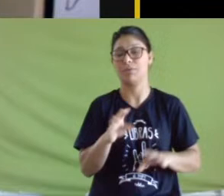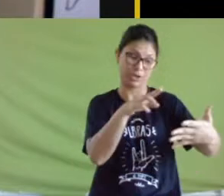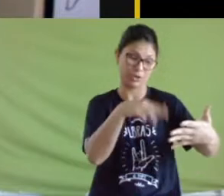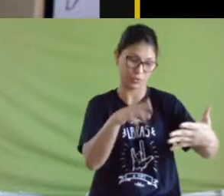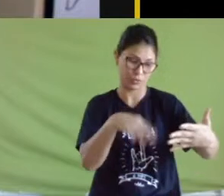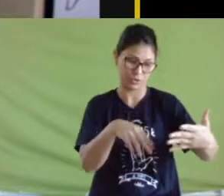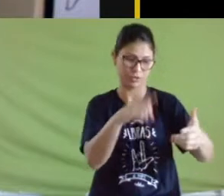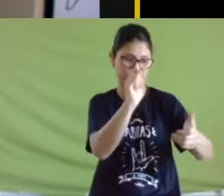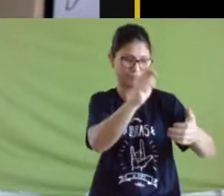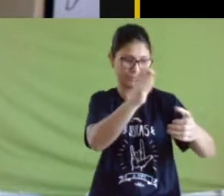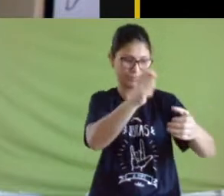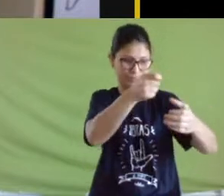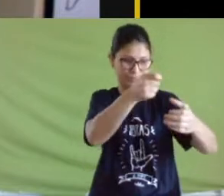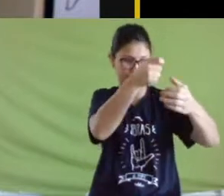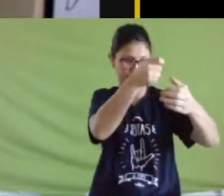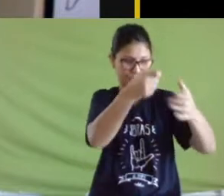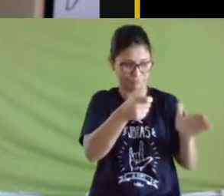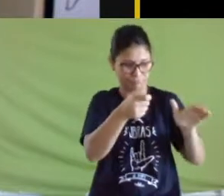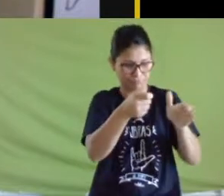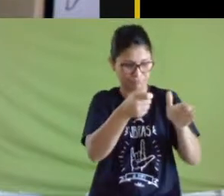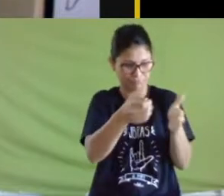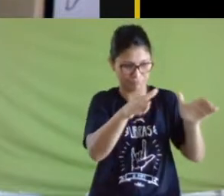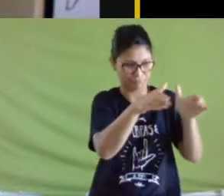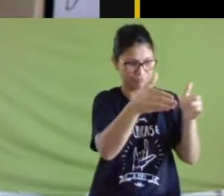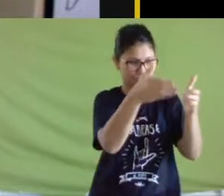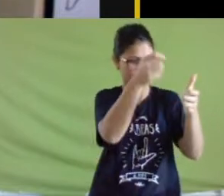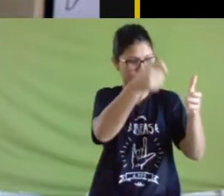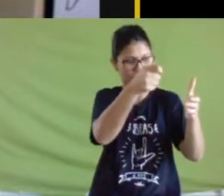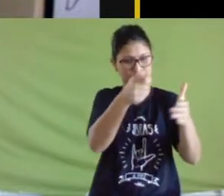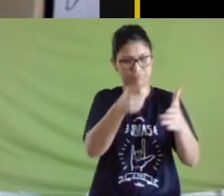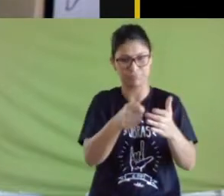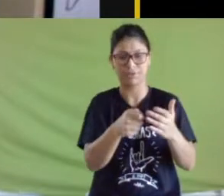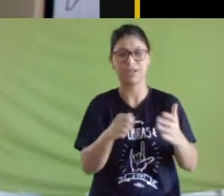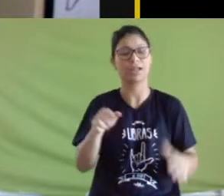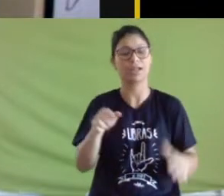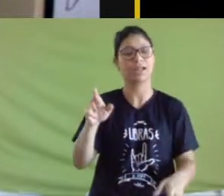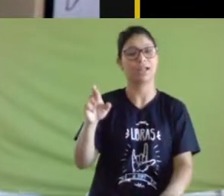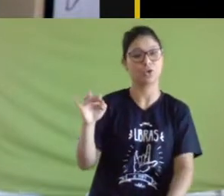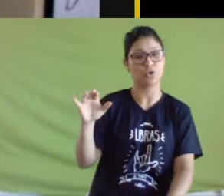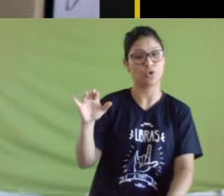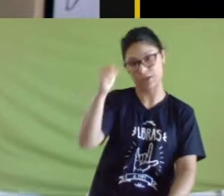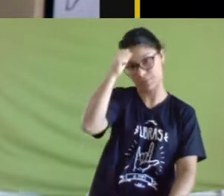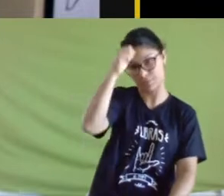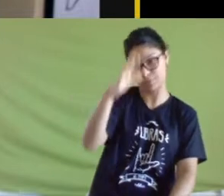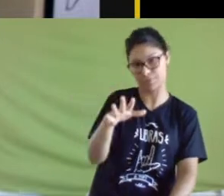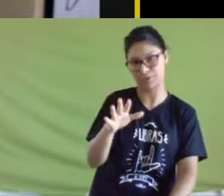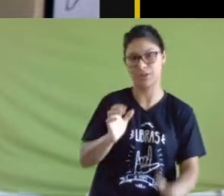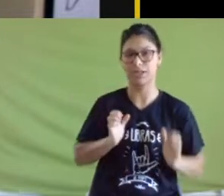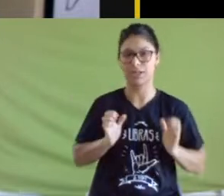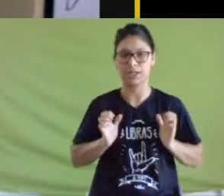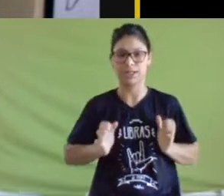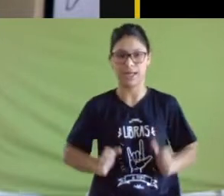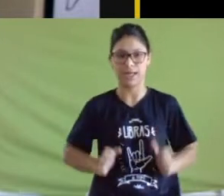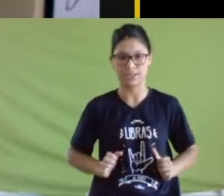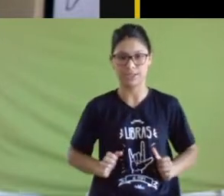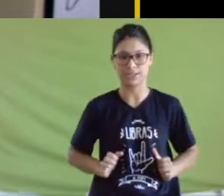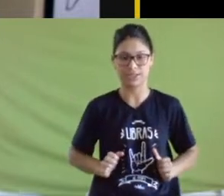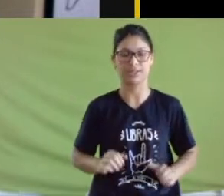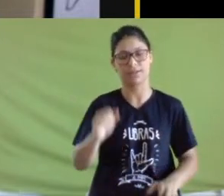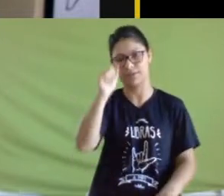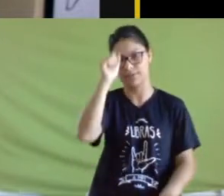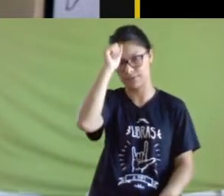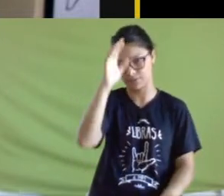para escultores, da retórica do Aristóteles e da ética Nicômaco do